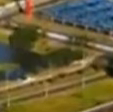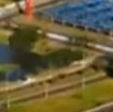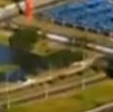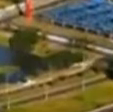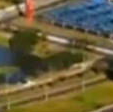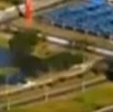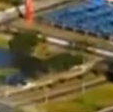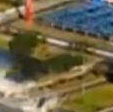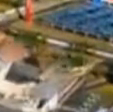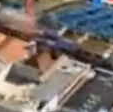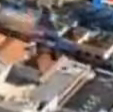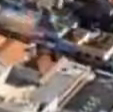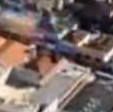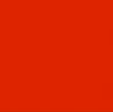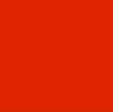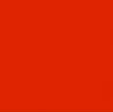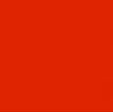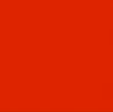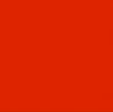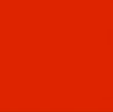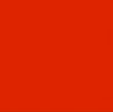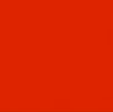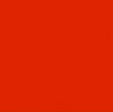ver meu amor.